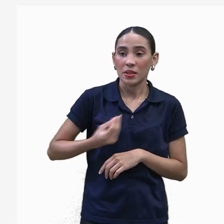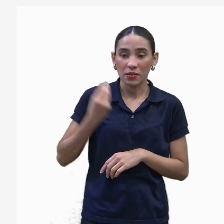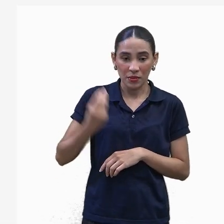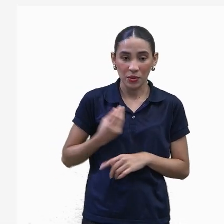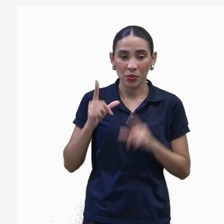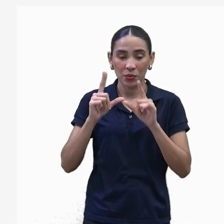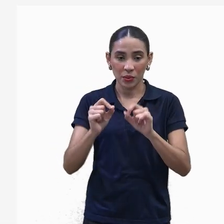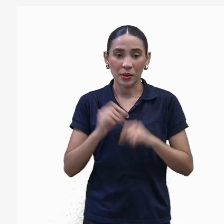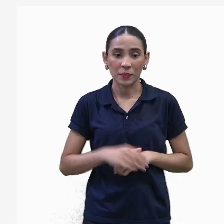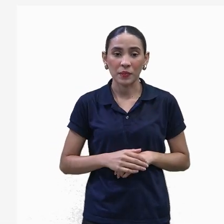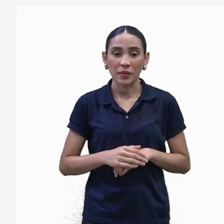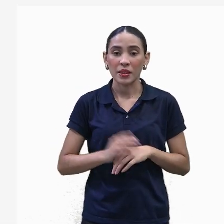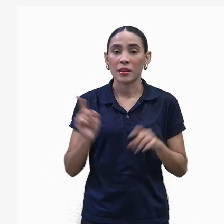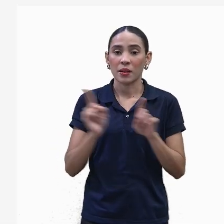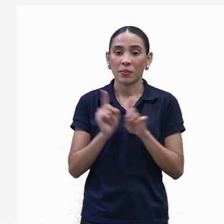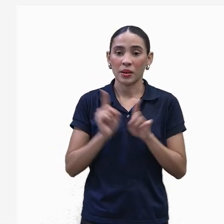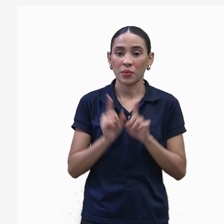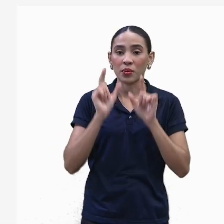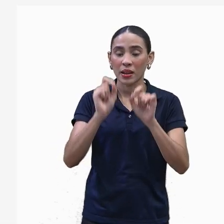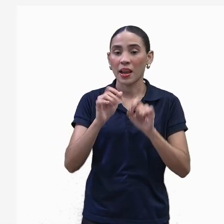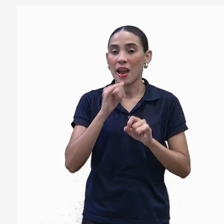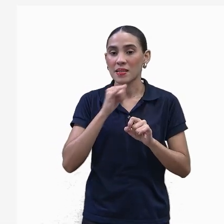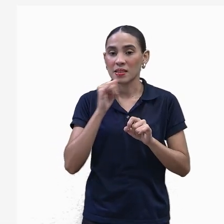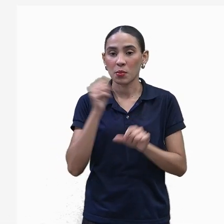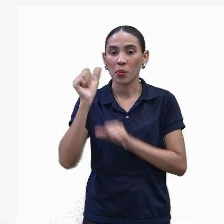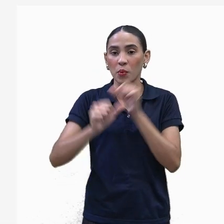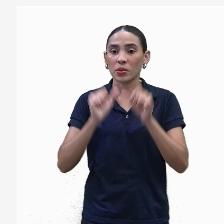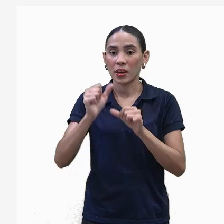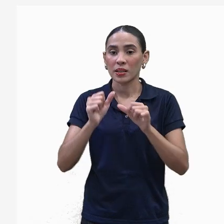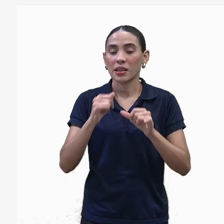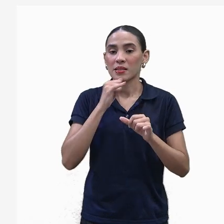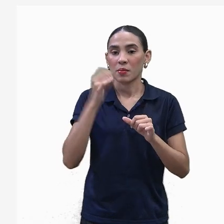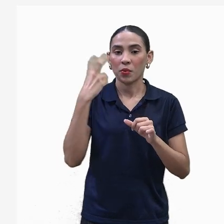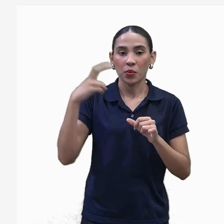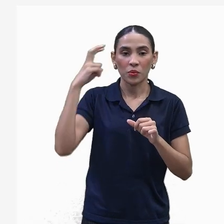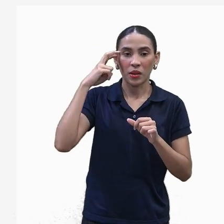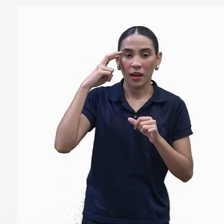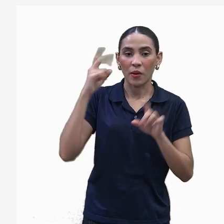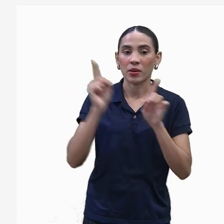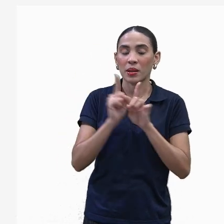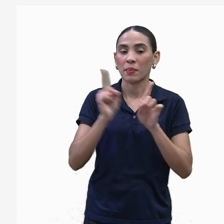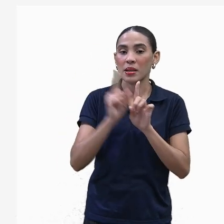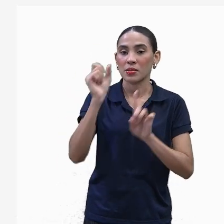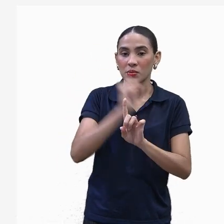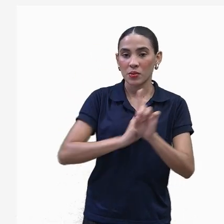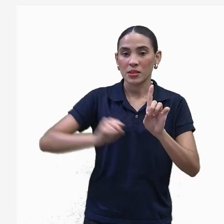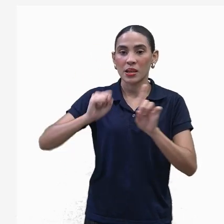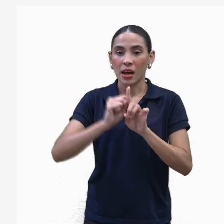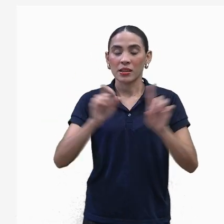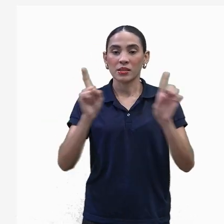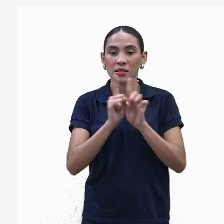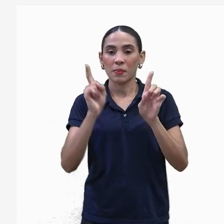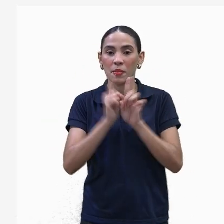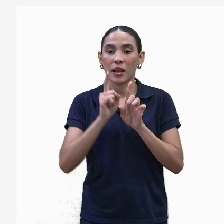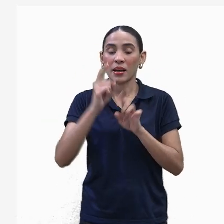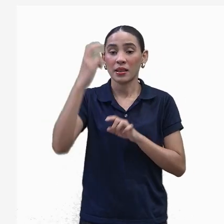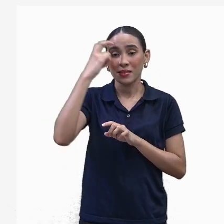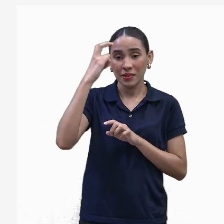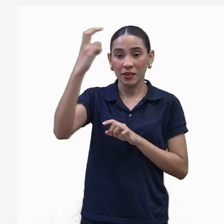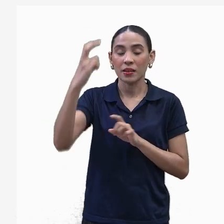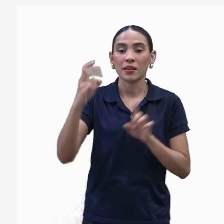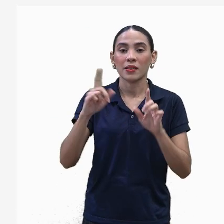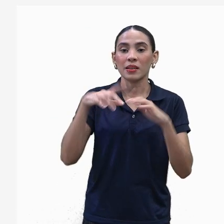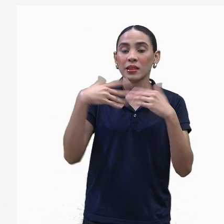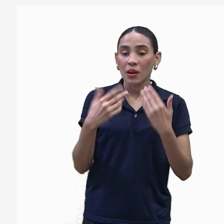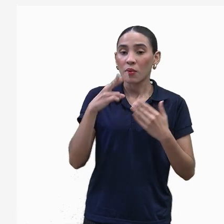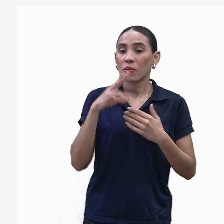vivenciou profundas transformações culturais, sociais, intelectuais, e aí vai